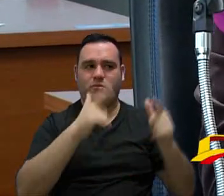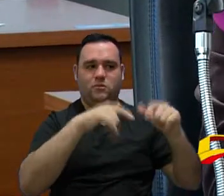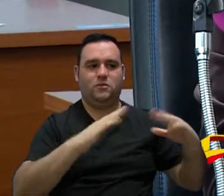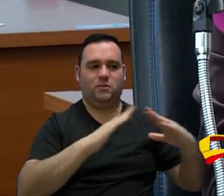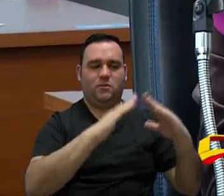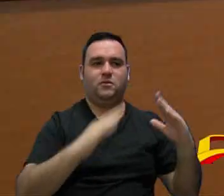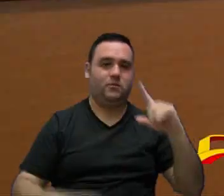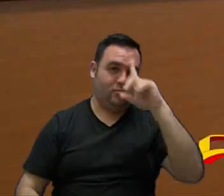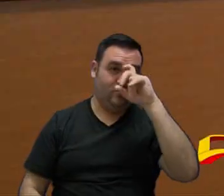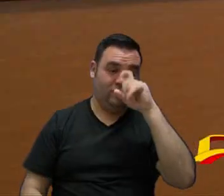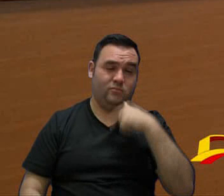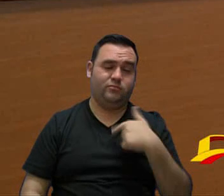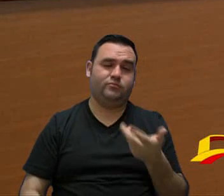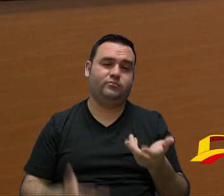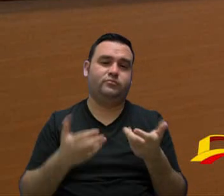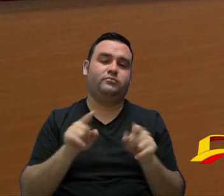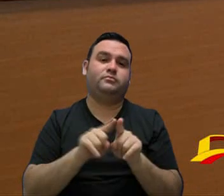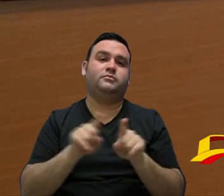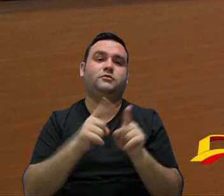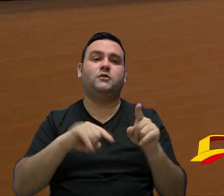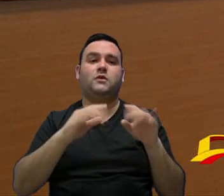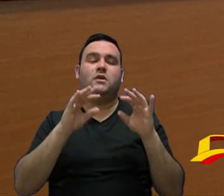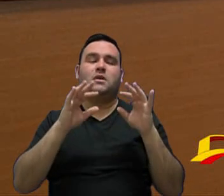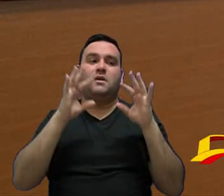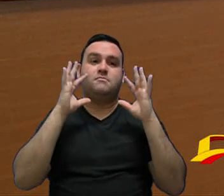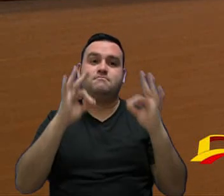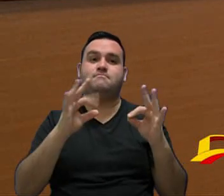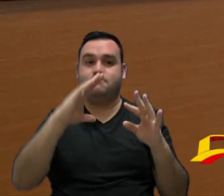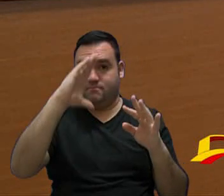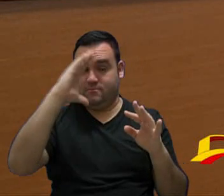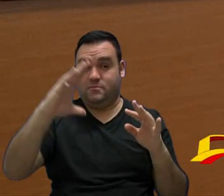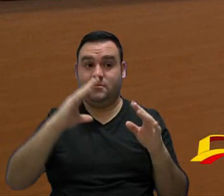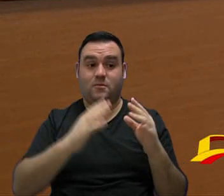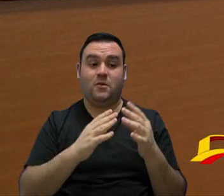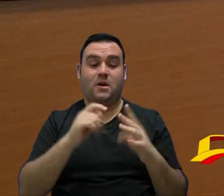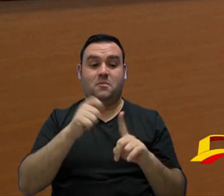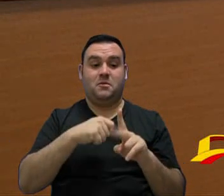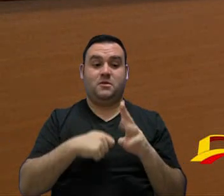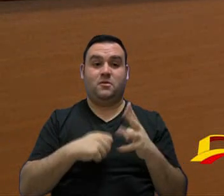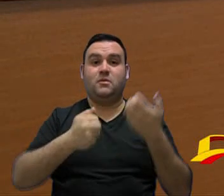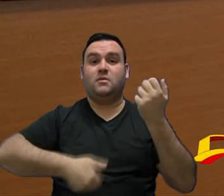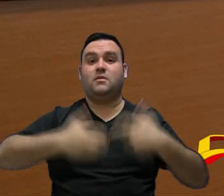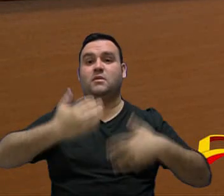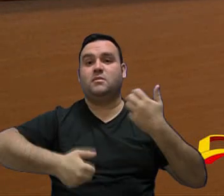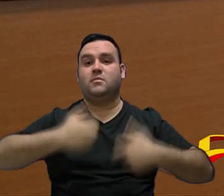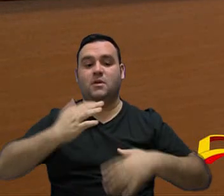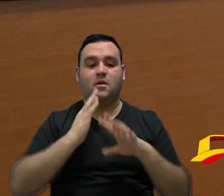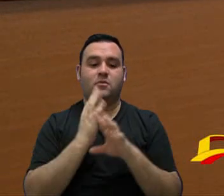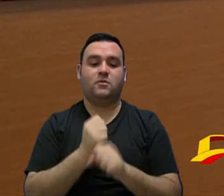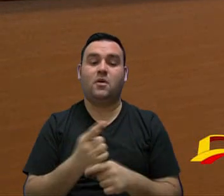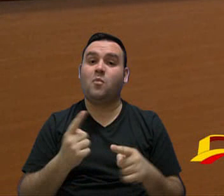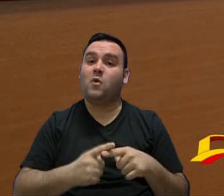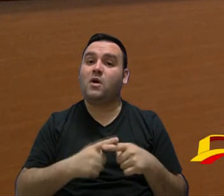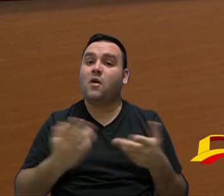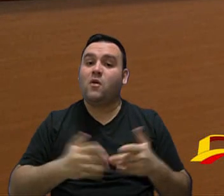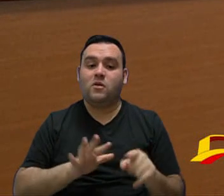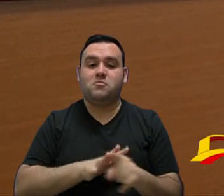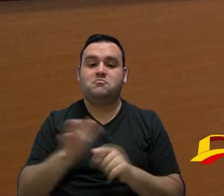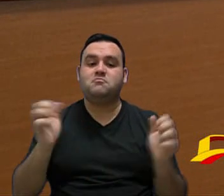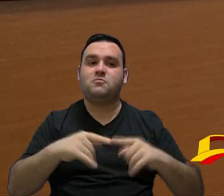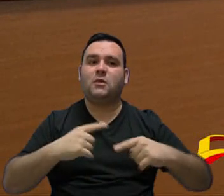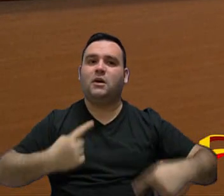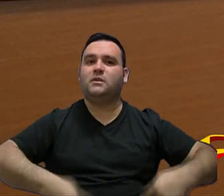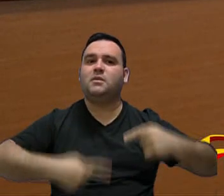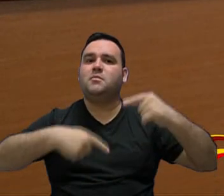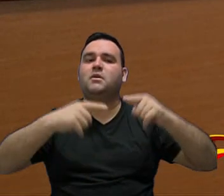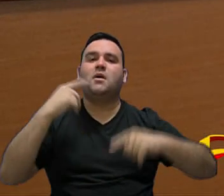saúde eu gostaria mesmo vereador e área que nós os a tentássemos ao quadrimestre a prestação de contas porque essa não é uma audiência pública